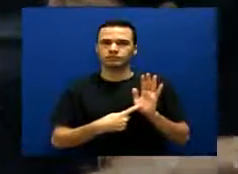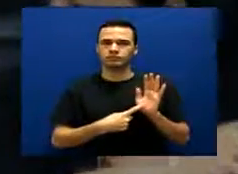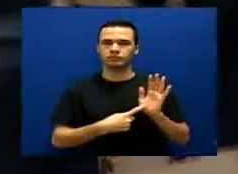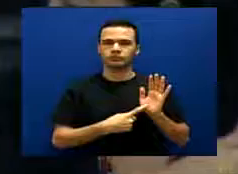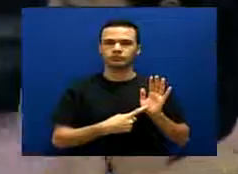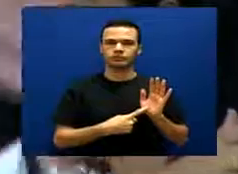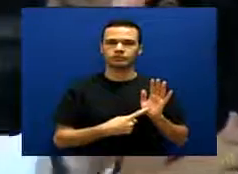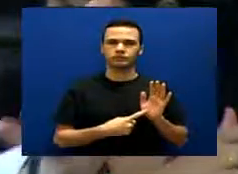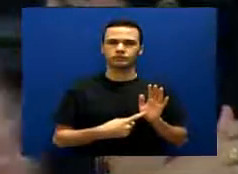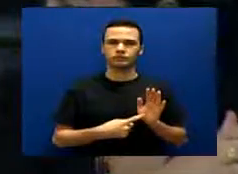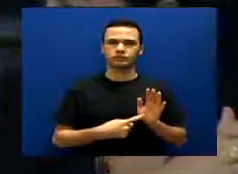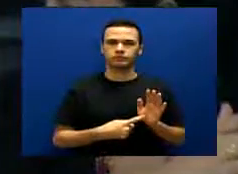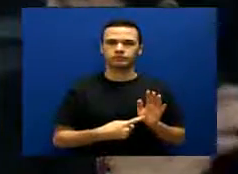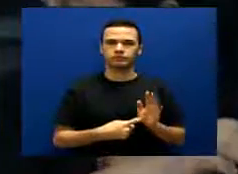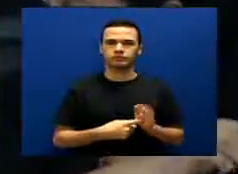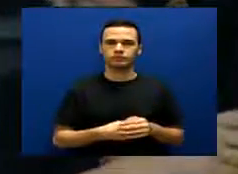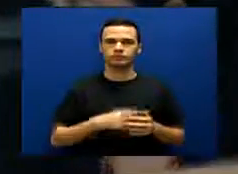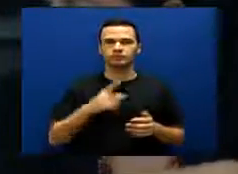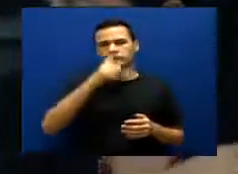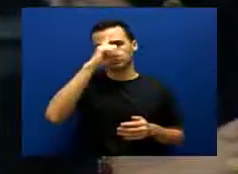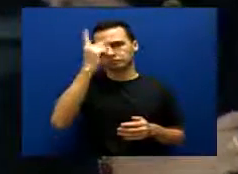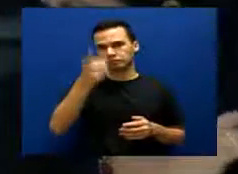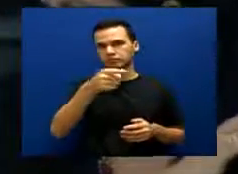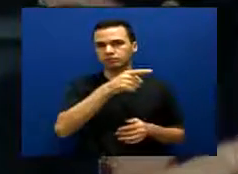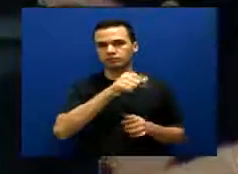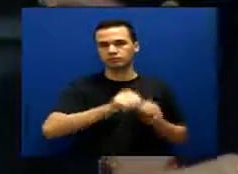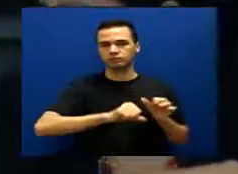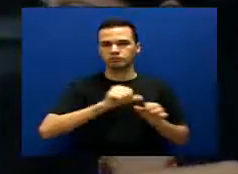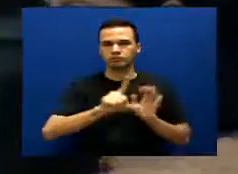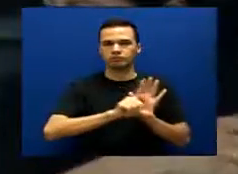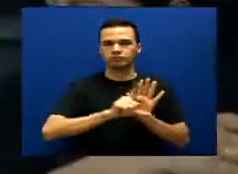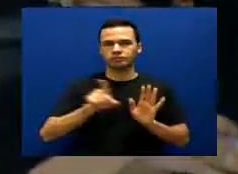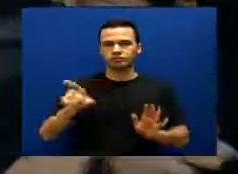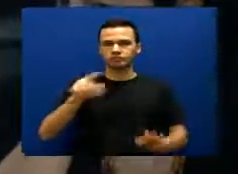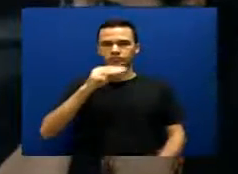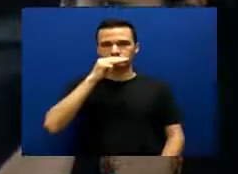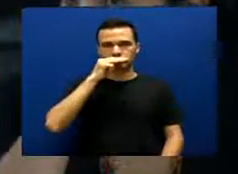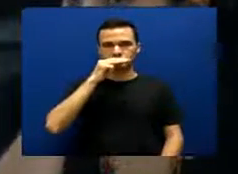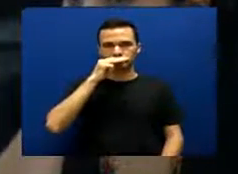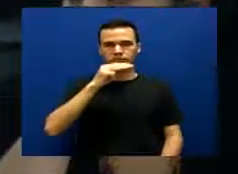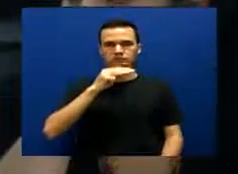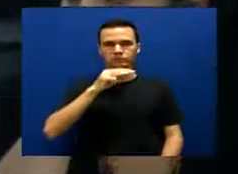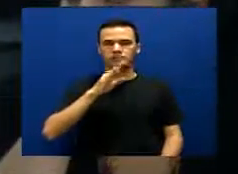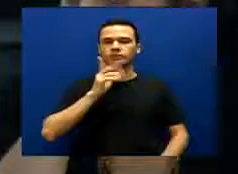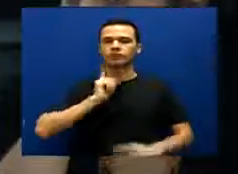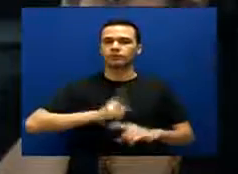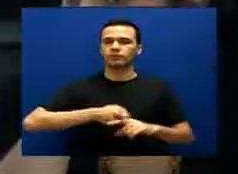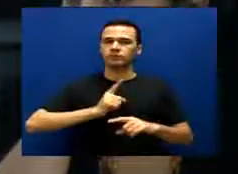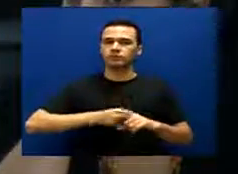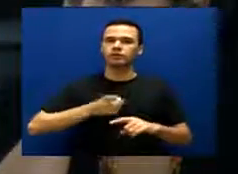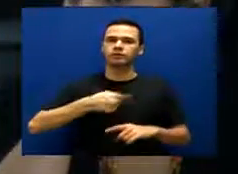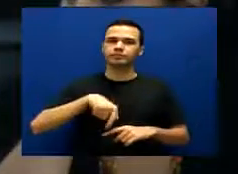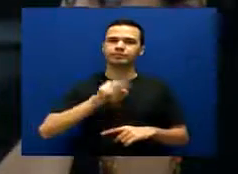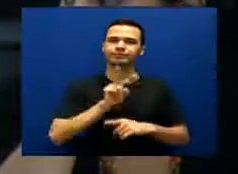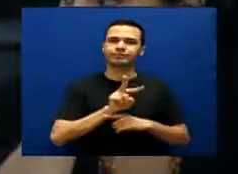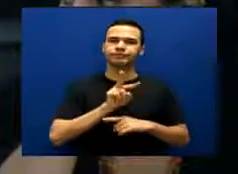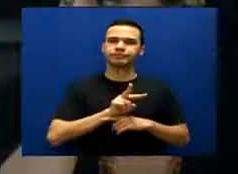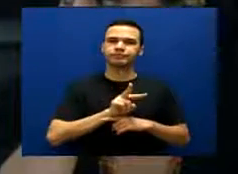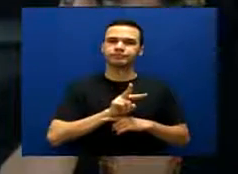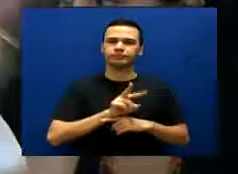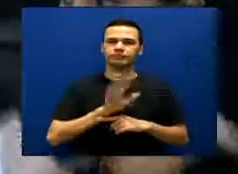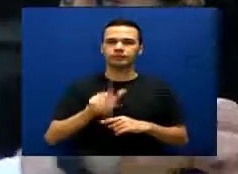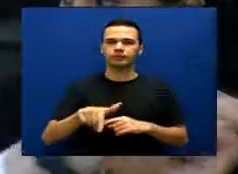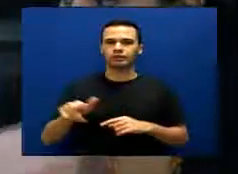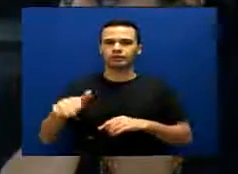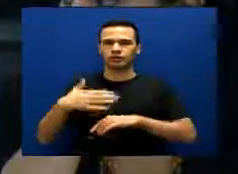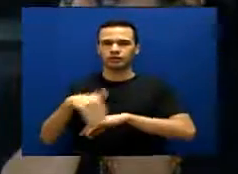essa ideia aqui que se transformou em lei do vereador Martinez, até porque nós temos que ter fiscalização na cidade. Uma